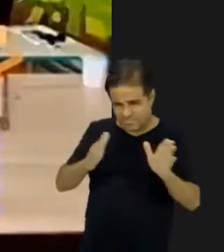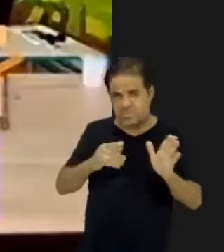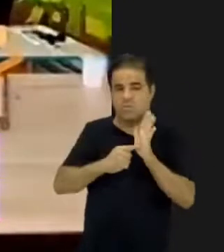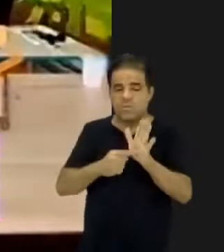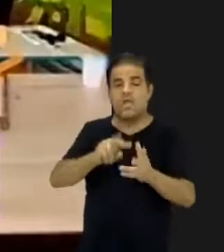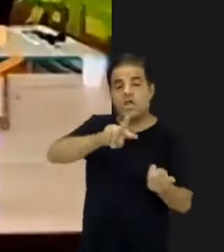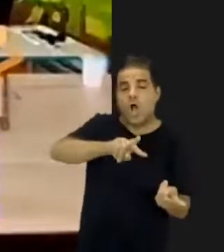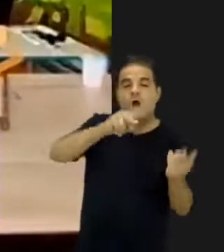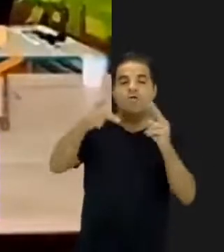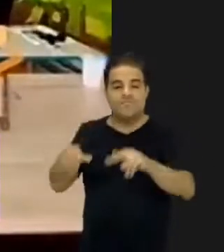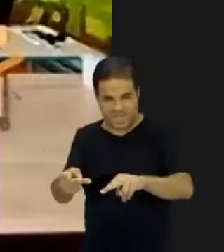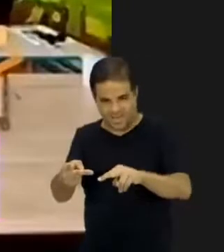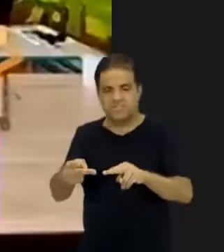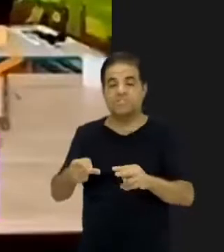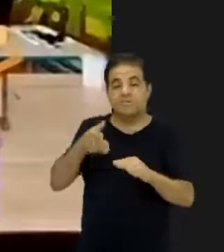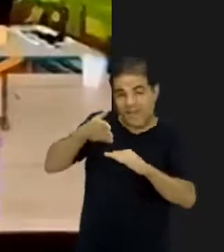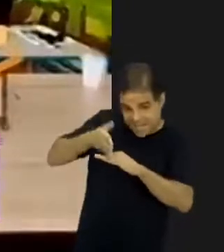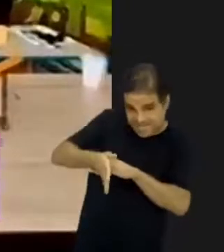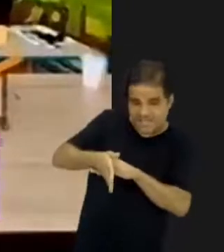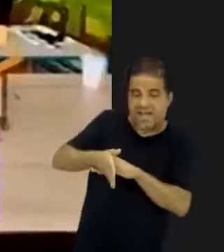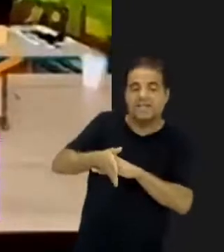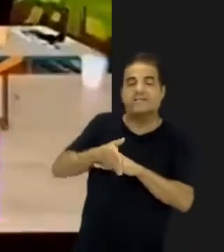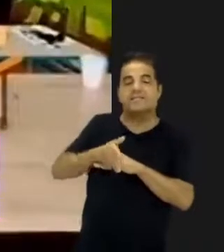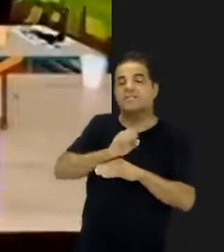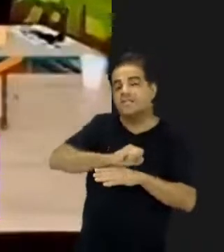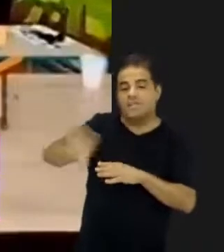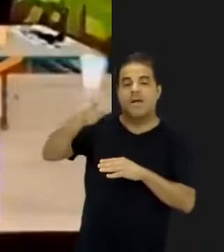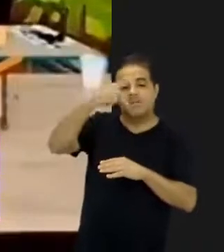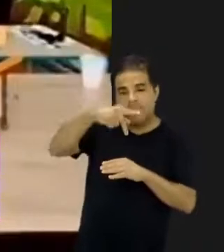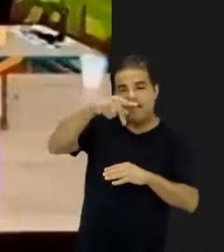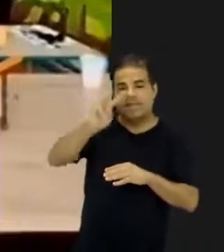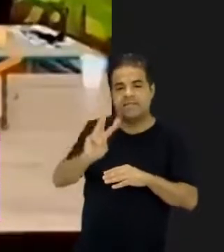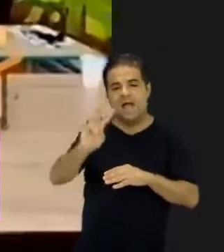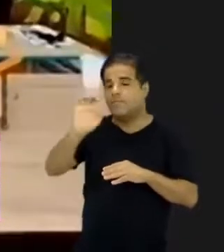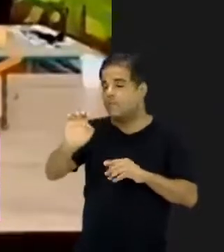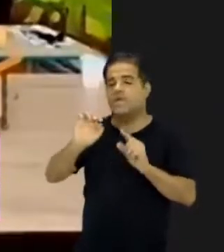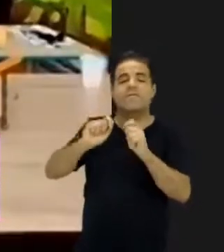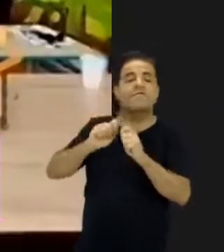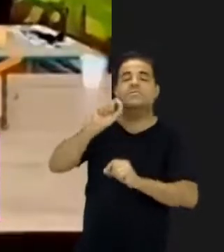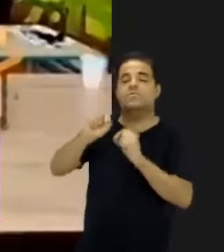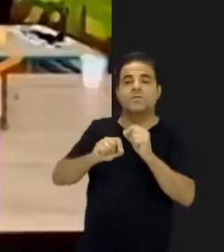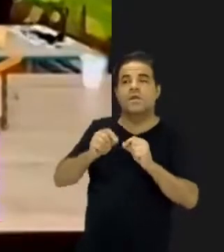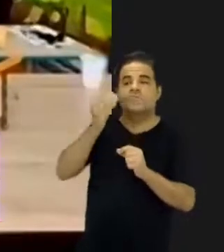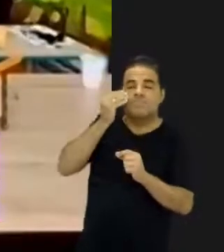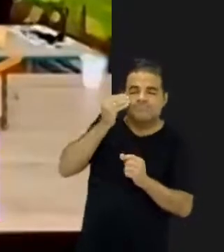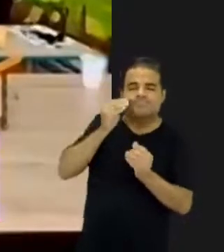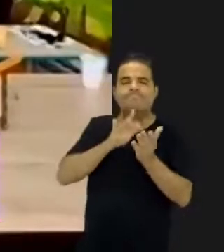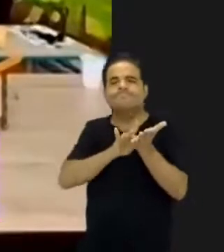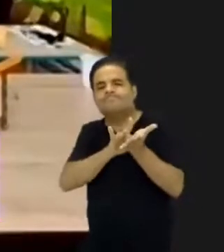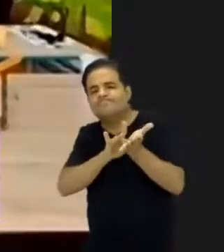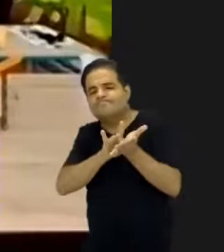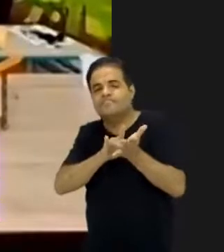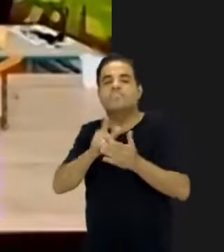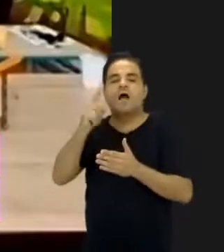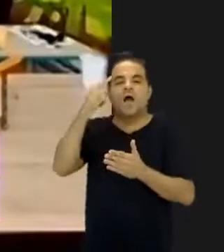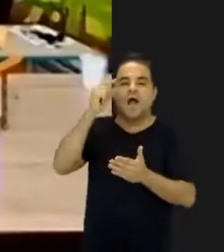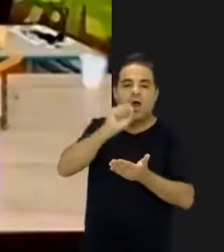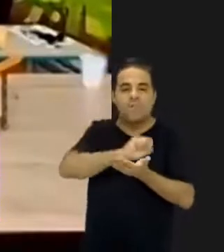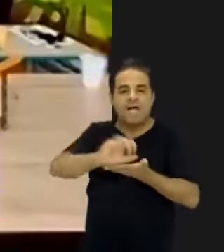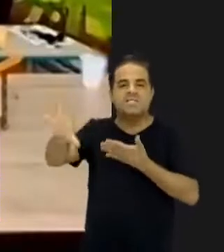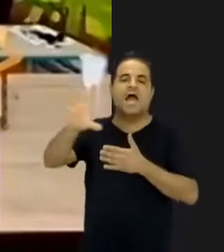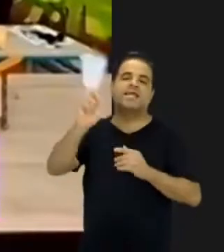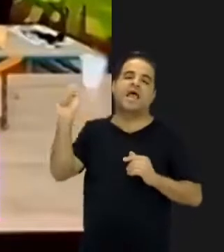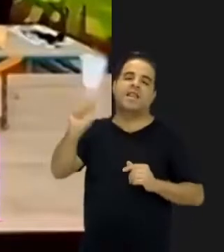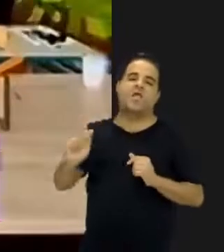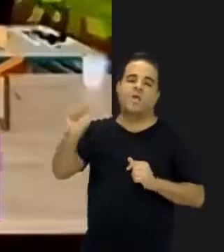vai converter para essas saídas aqui, PWM. O que o PWM vai fazer? Ele vai simular, né, uma saída